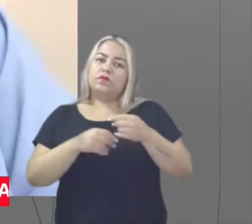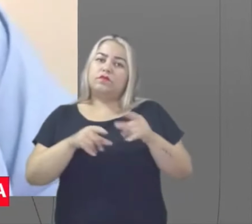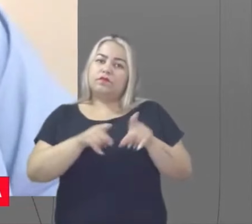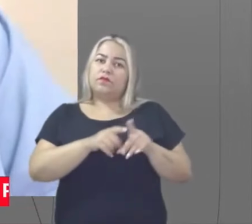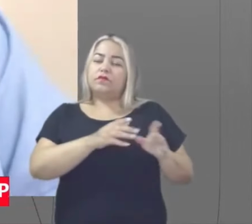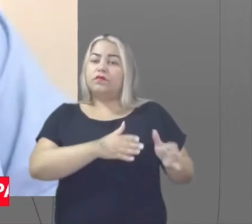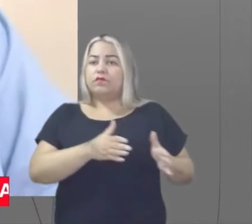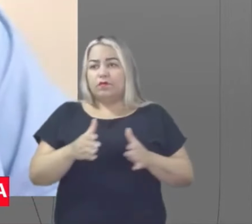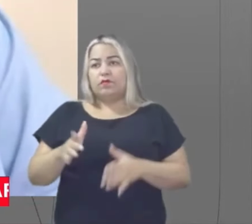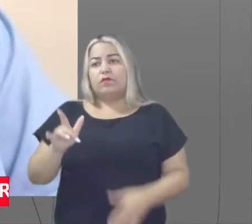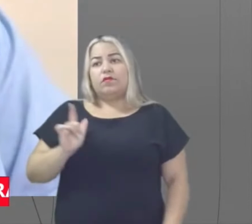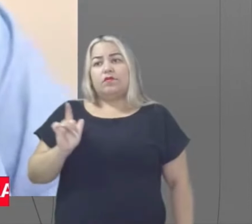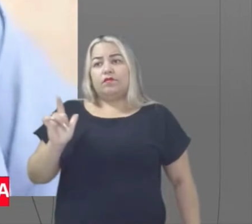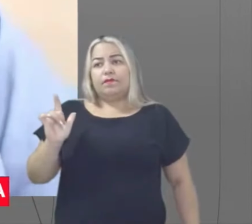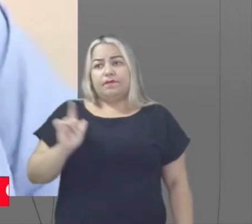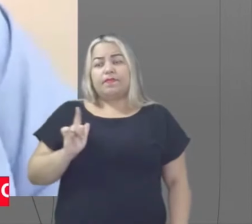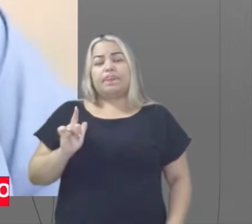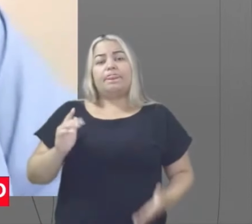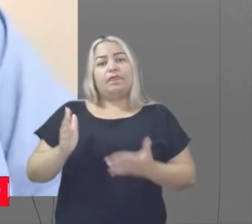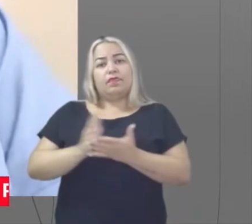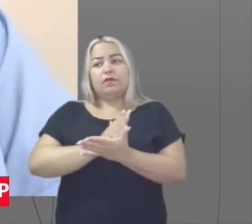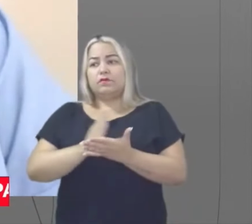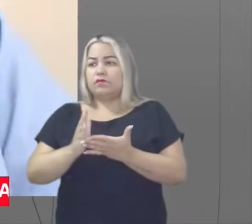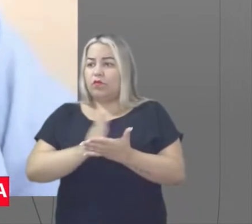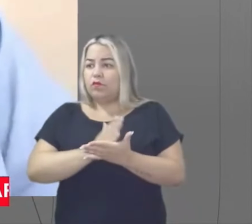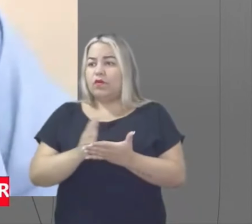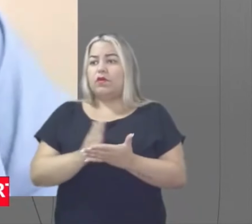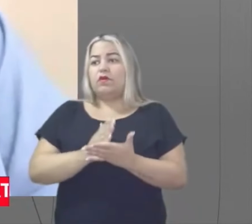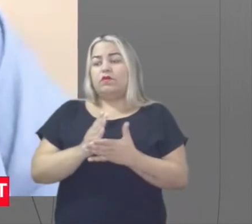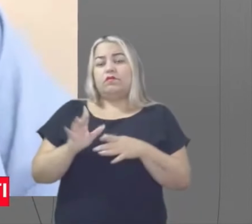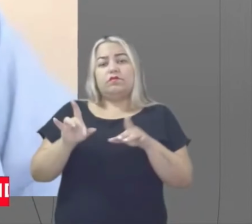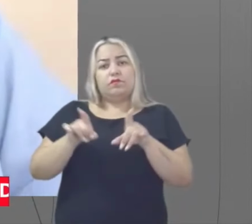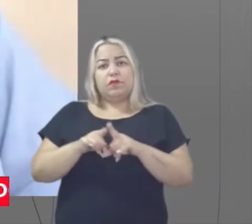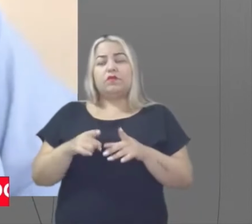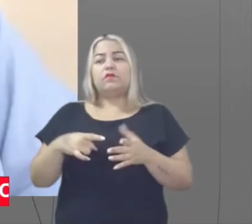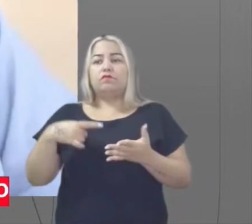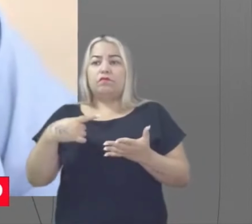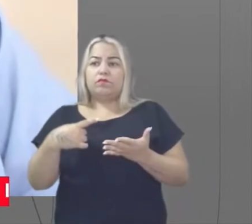gente for tendo alguma constatação